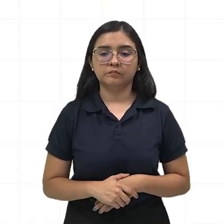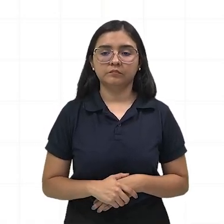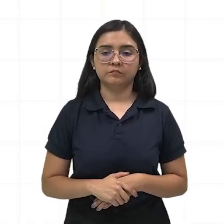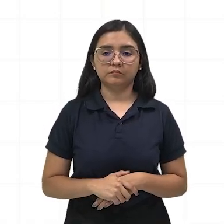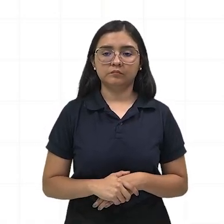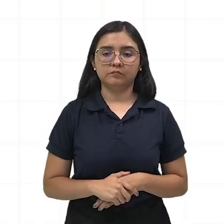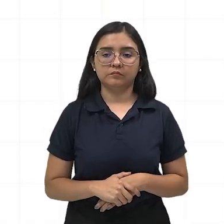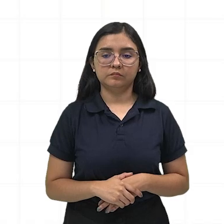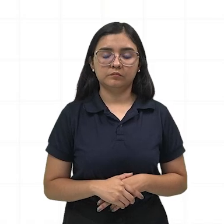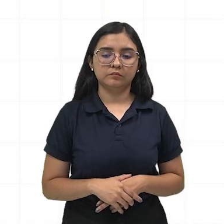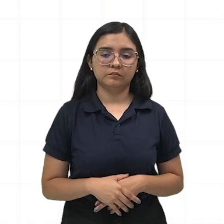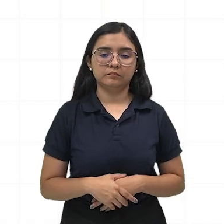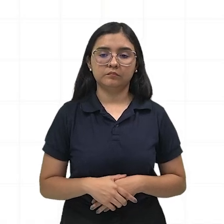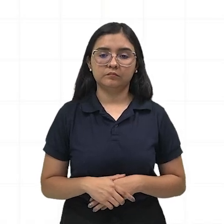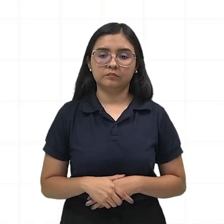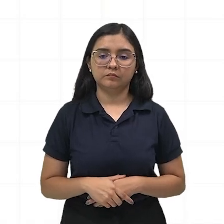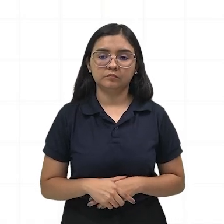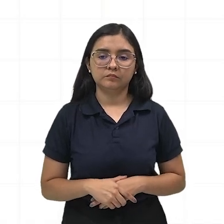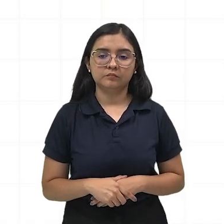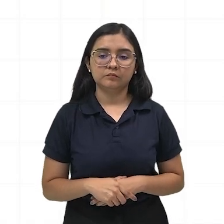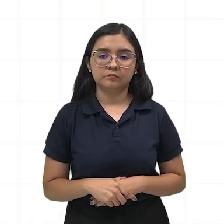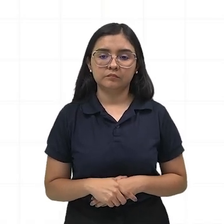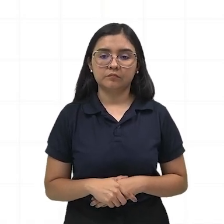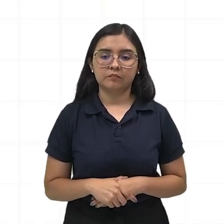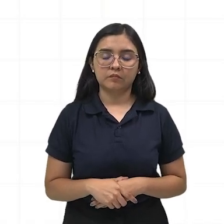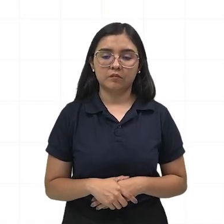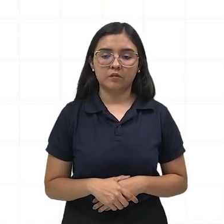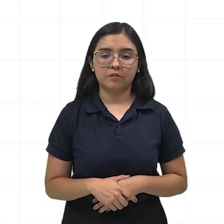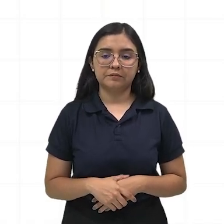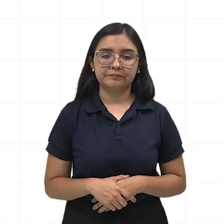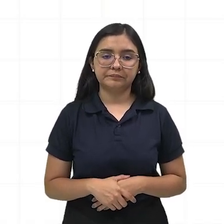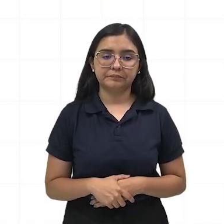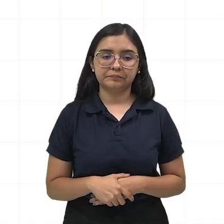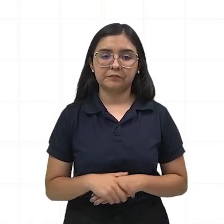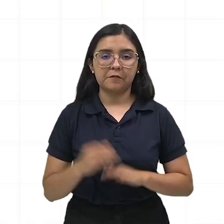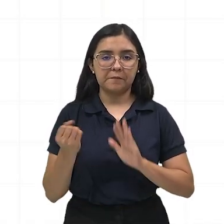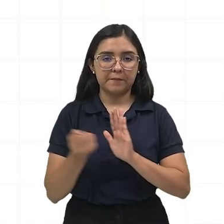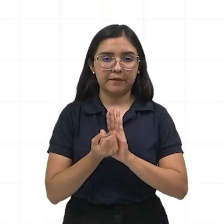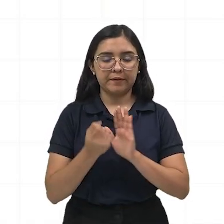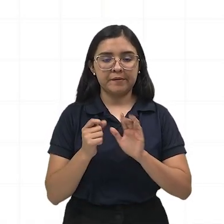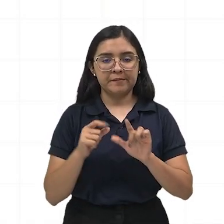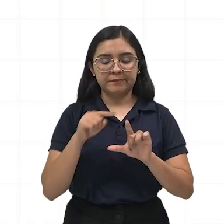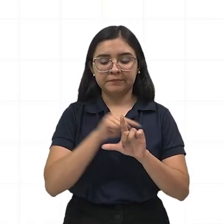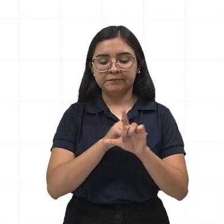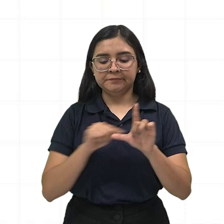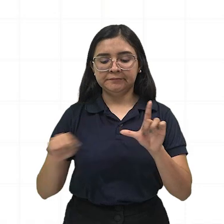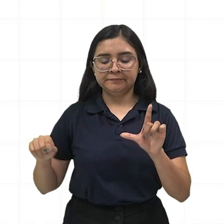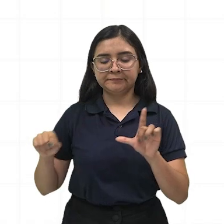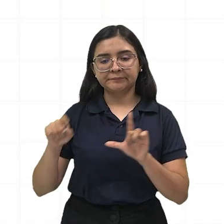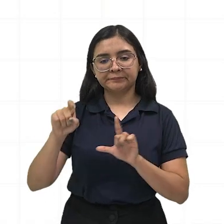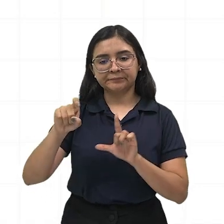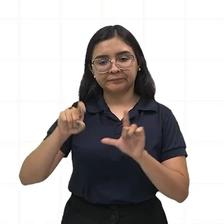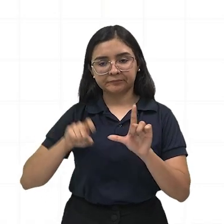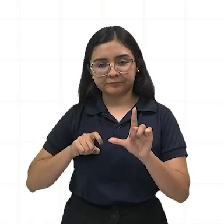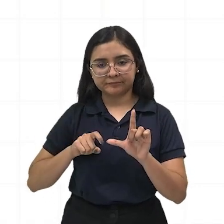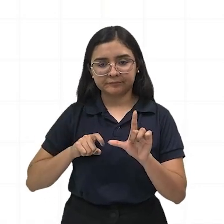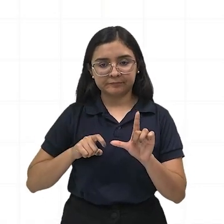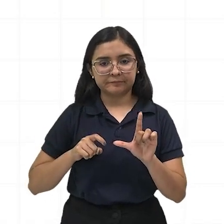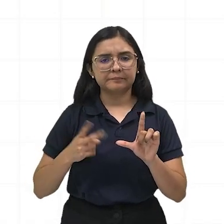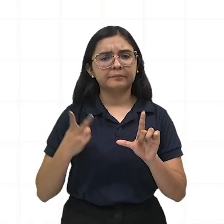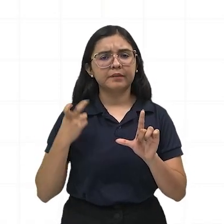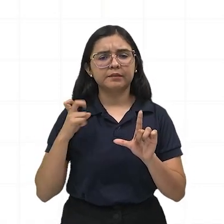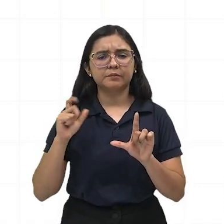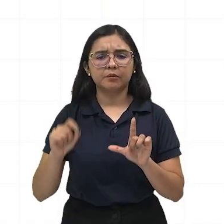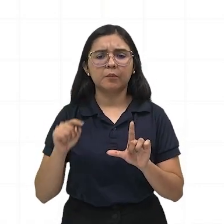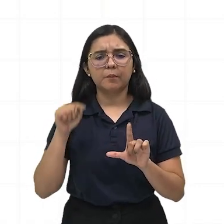Destacar bem aqui esse eixo. Tá? Muito bem. Então, vejam, ó. O